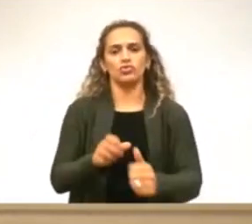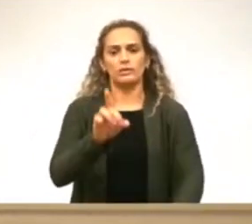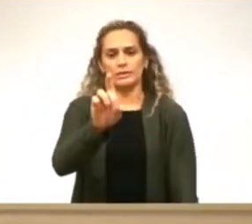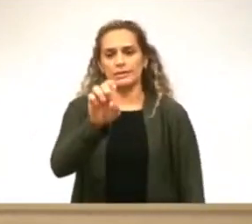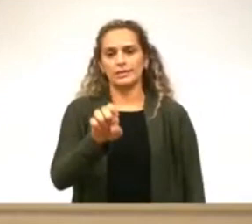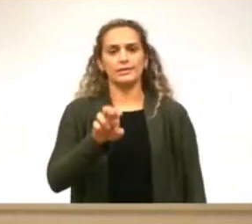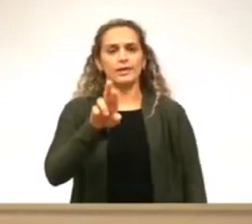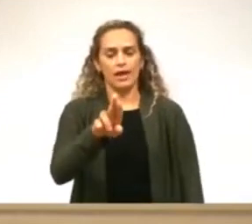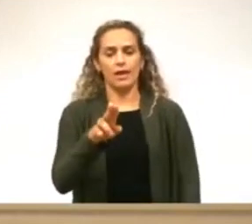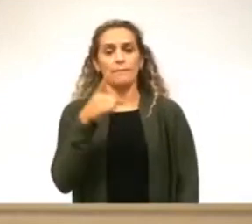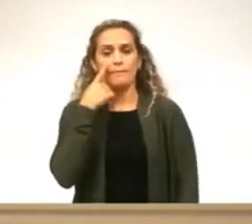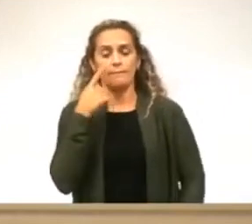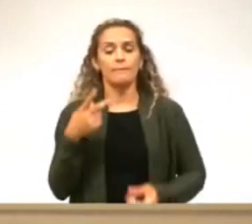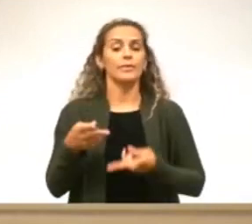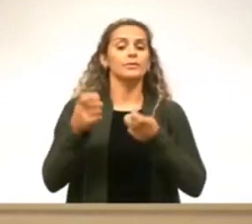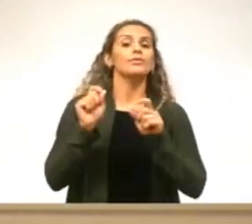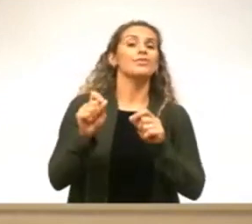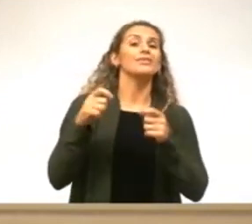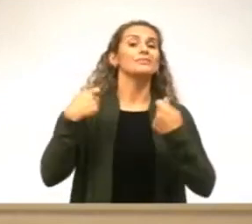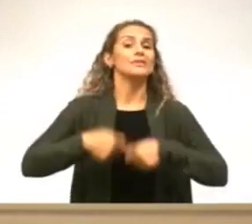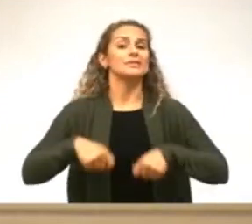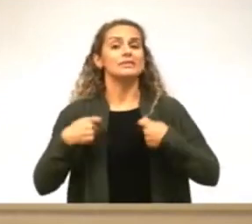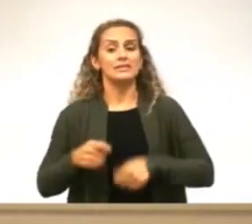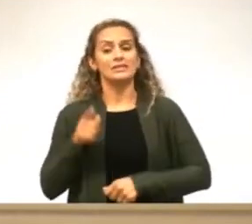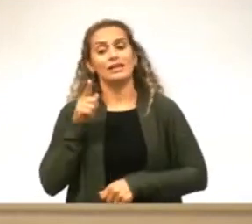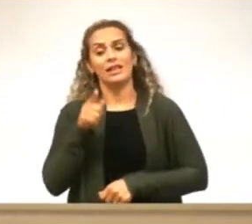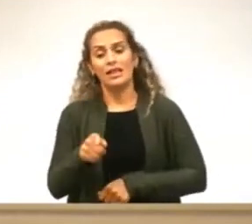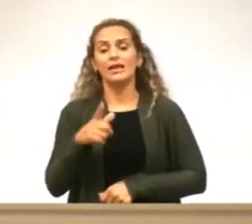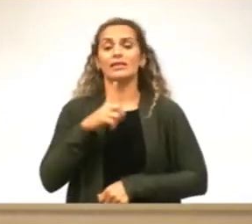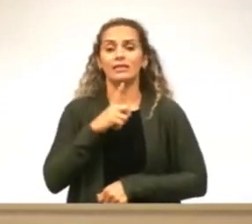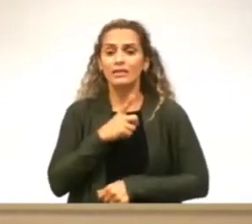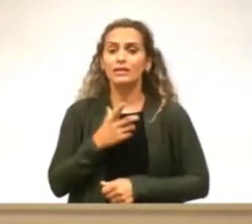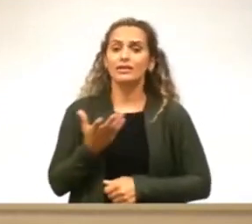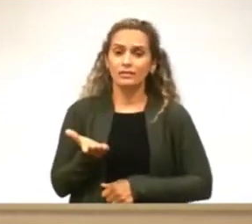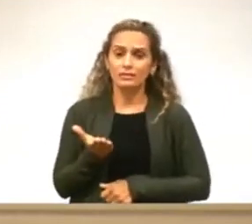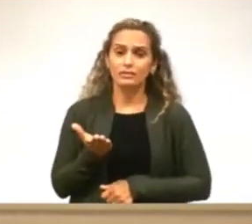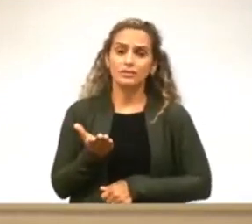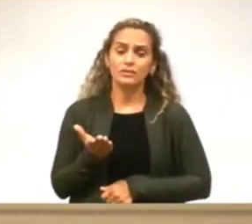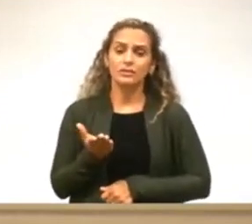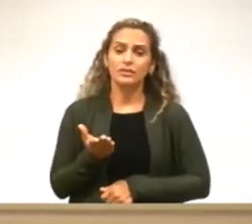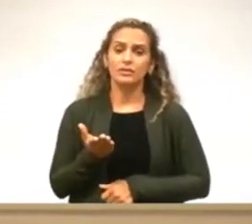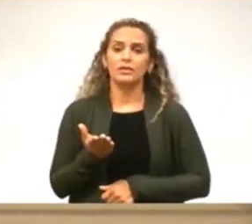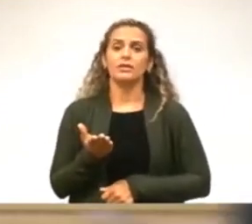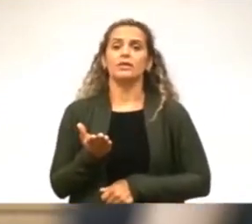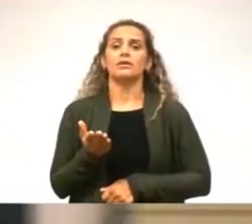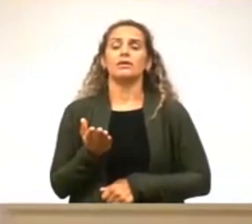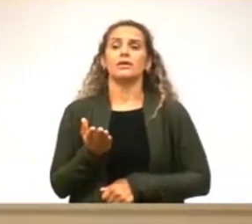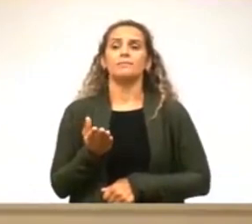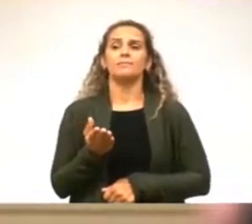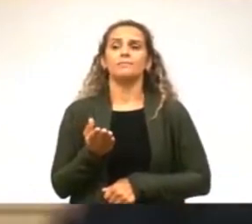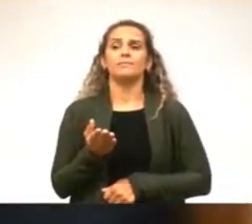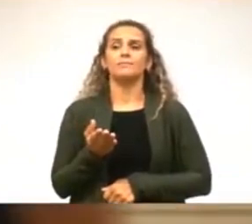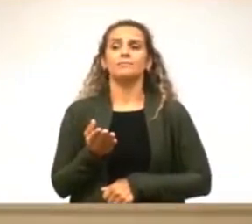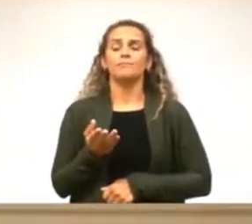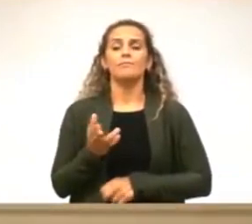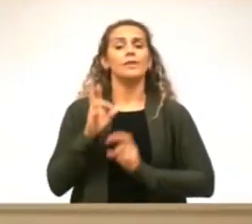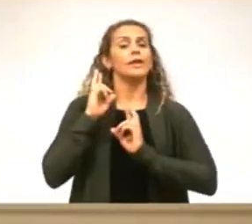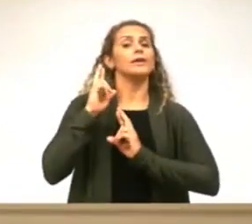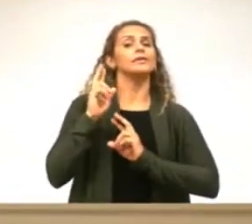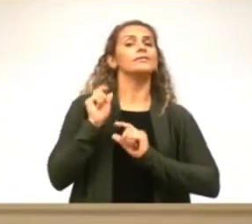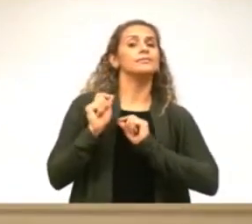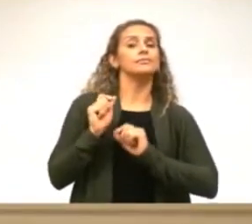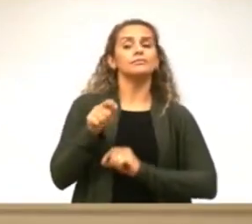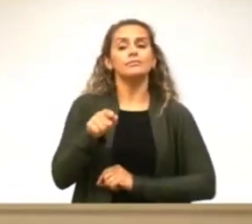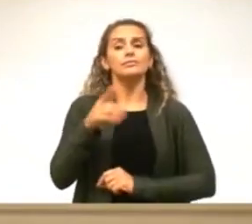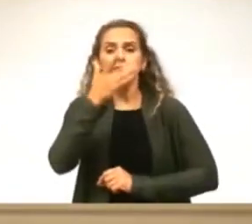ver a necessidade a respeito daquela situação lá, e também esperamos que o proprietário